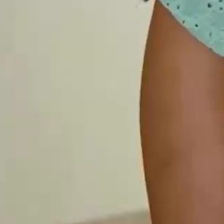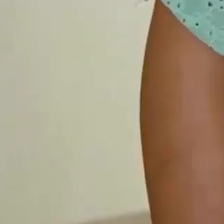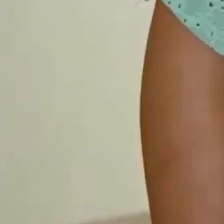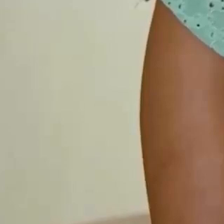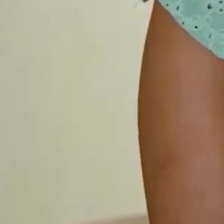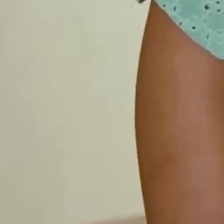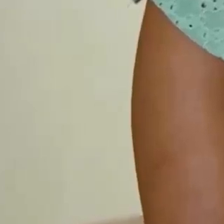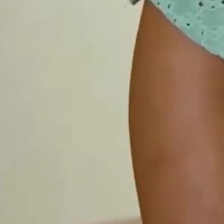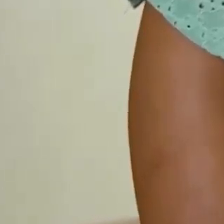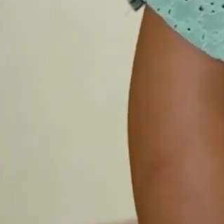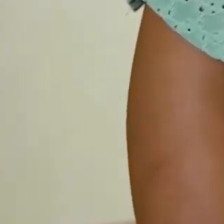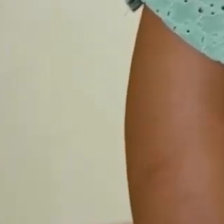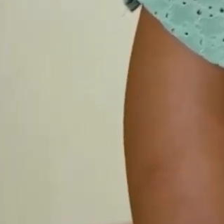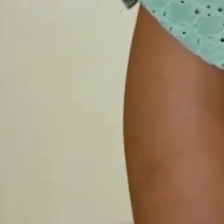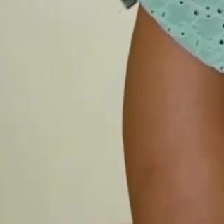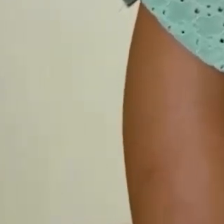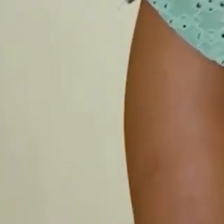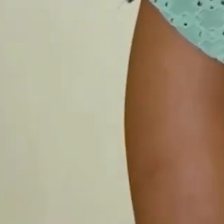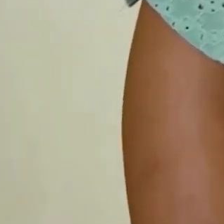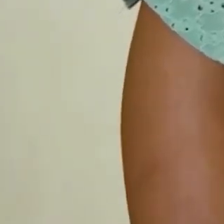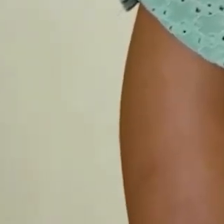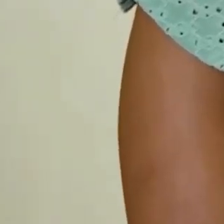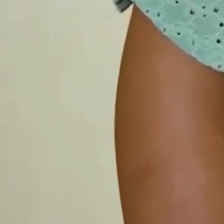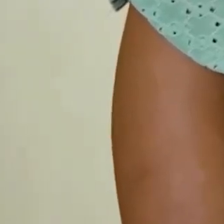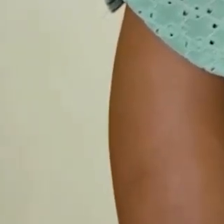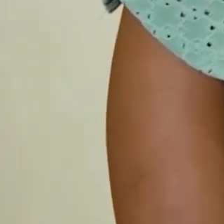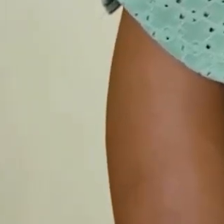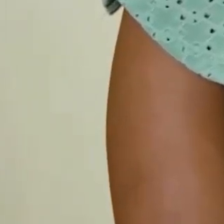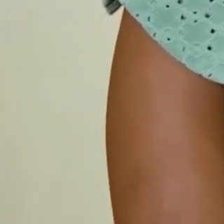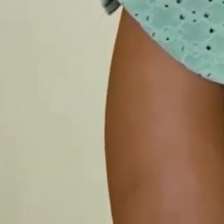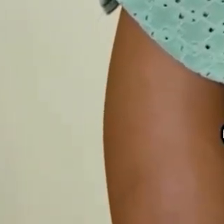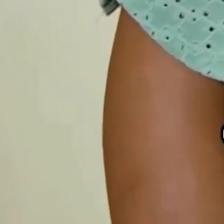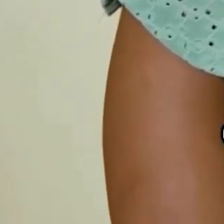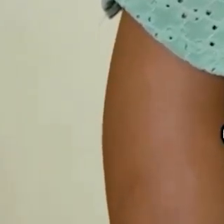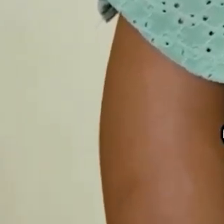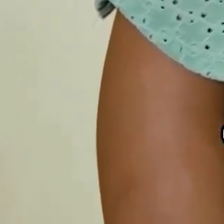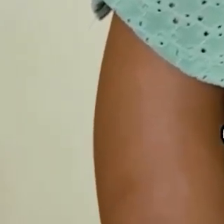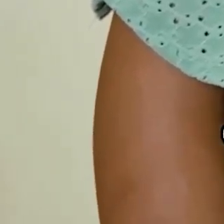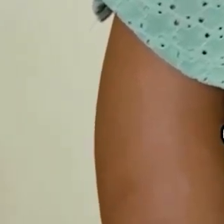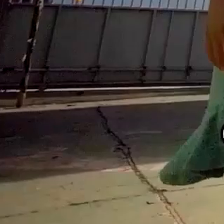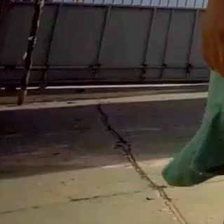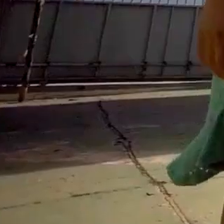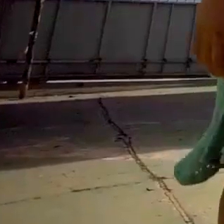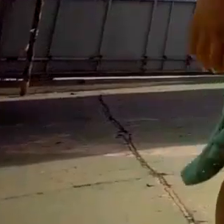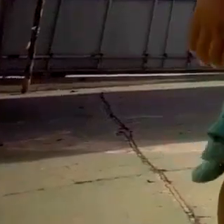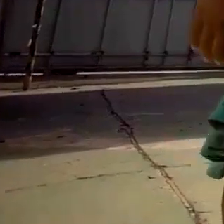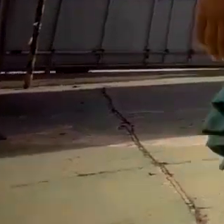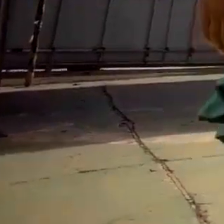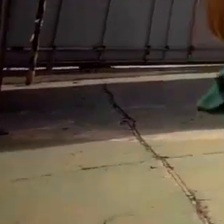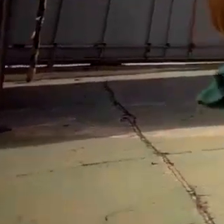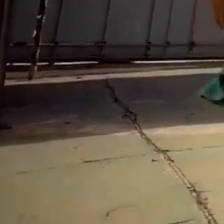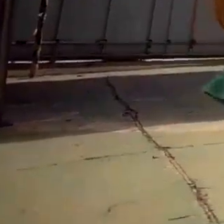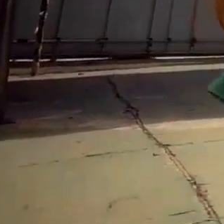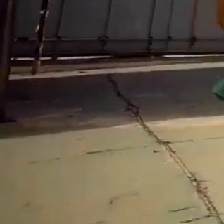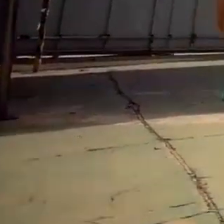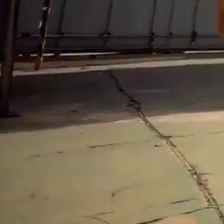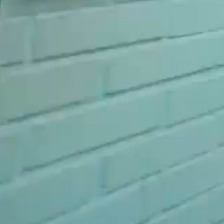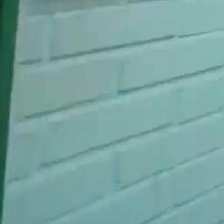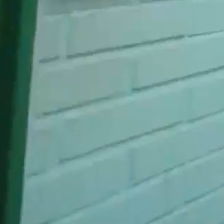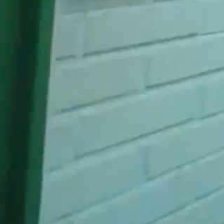Família, em geral, dá muita oportunidade para os jovens crescer e para os pais de família também.